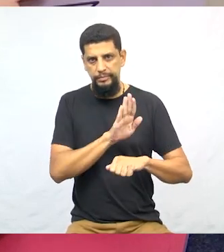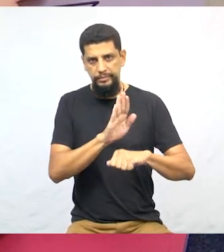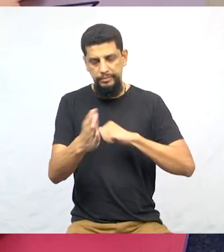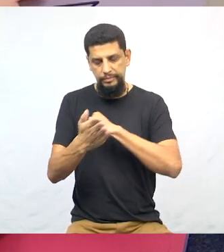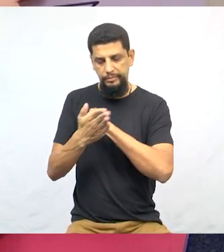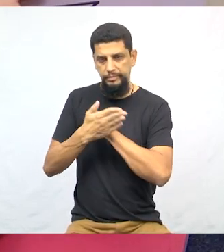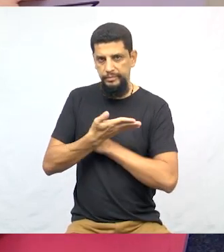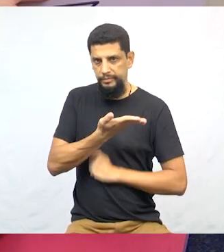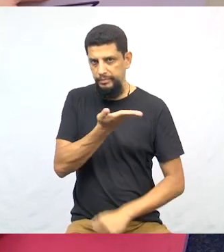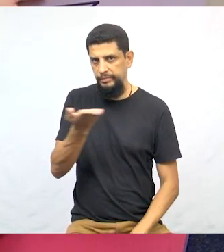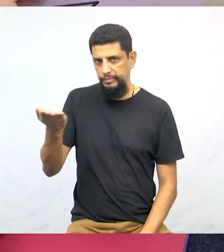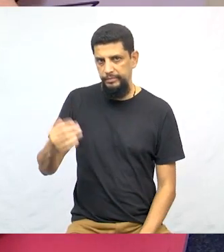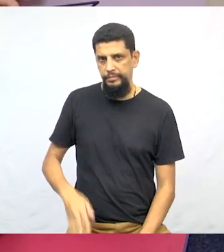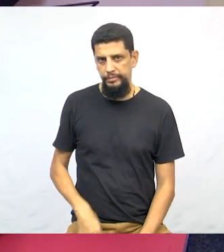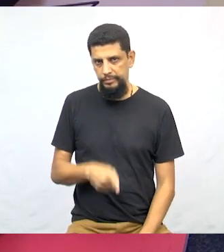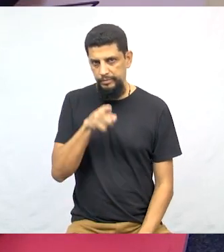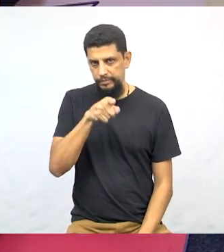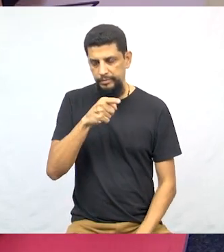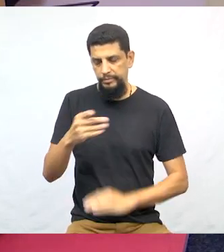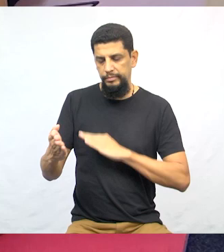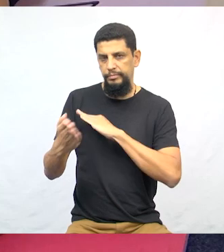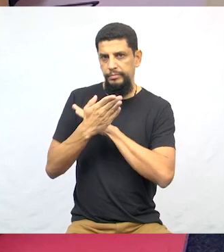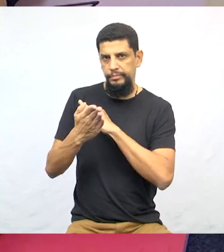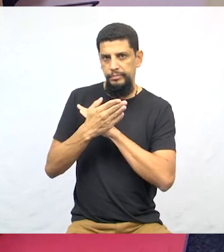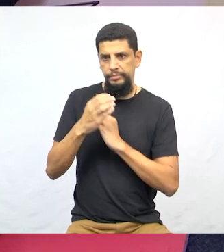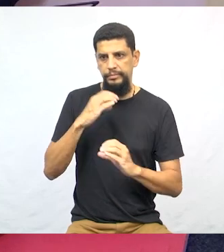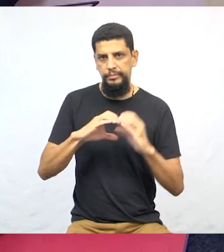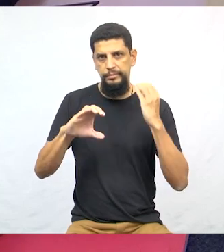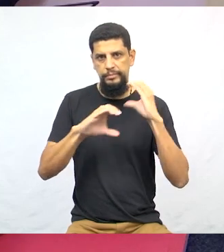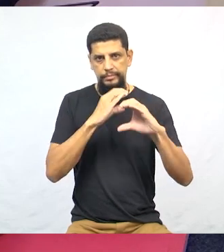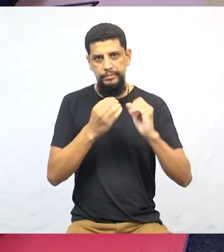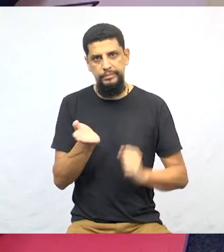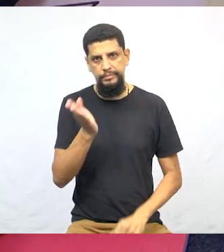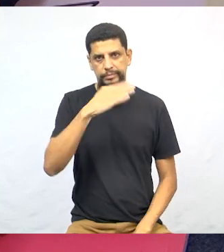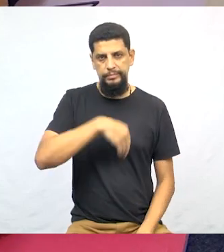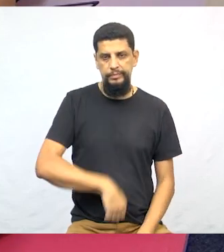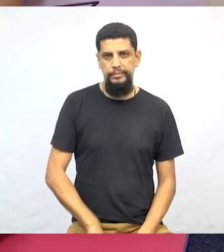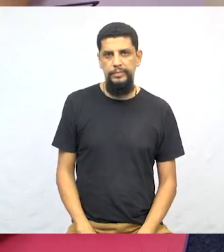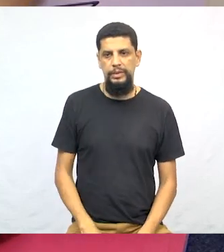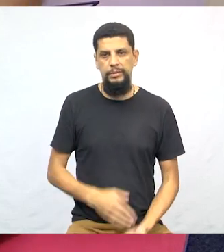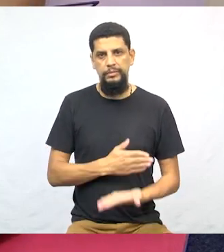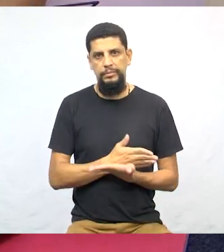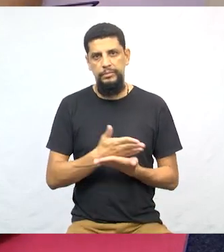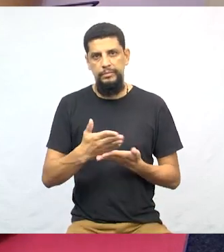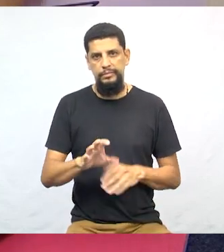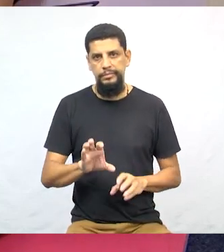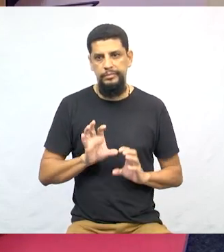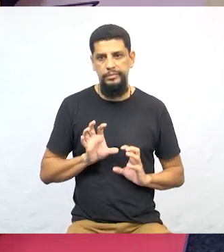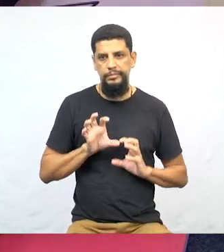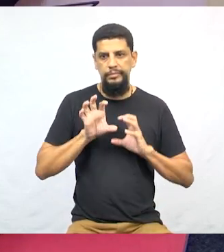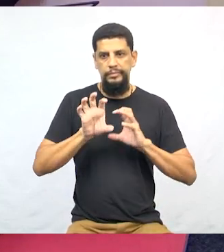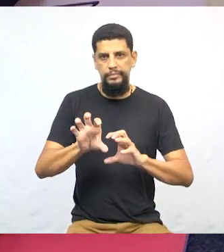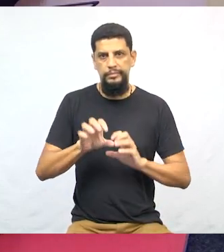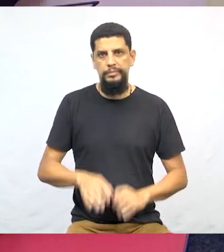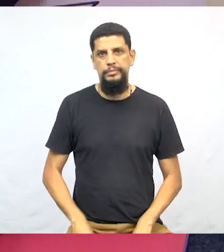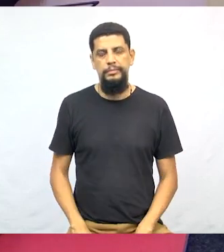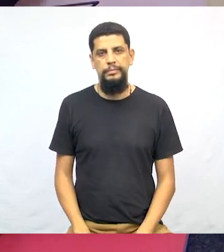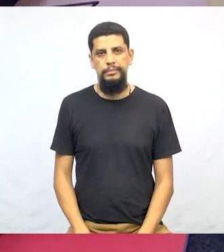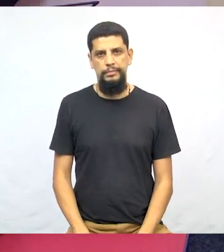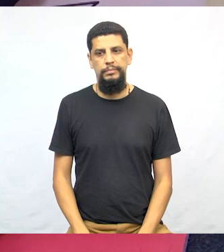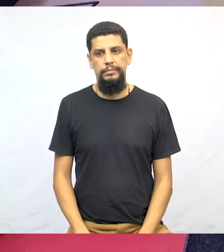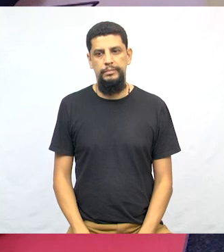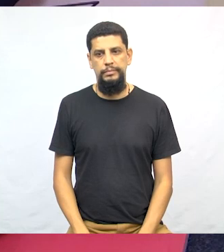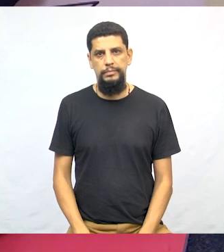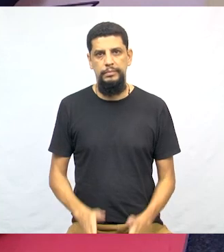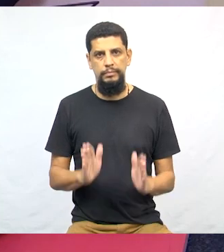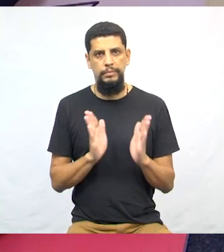da ajuda de vocês para cantar. Vocês nos ajudam a cantar? Eu acho que sim. Então a gente começa com palma,